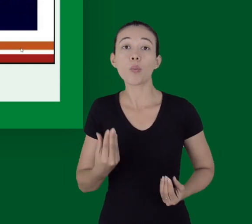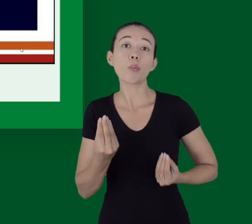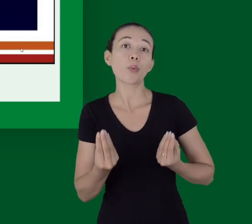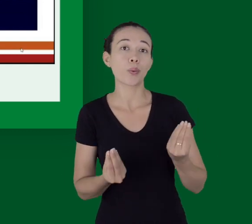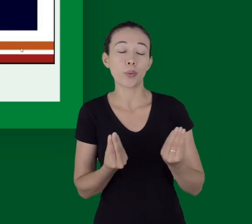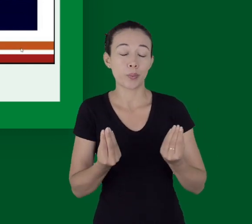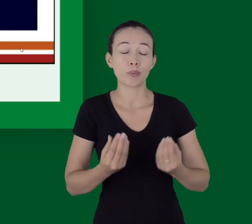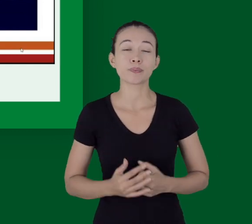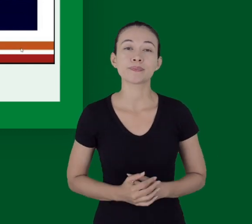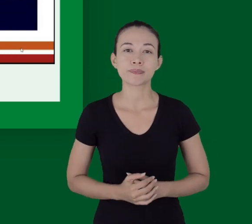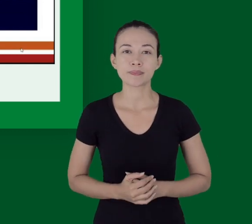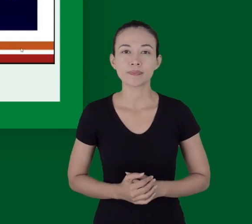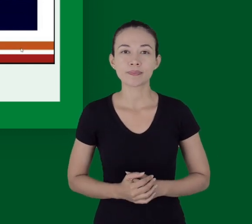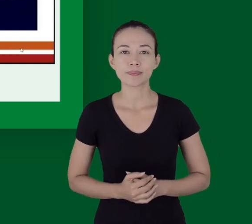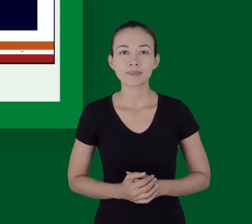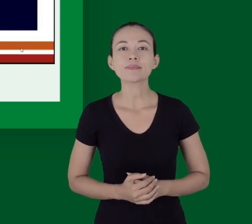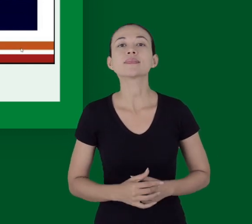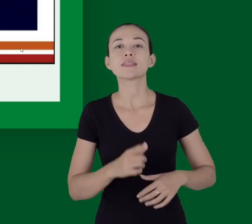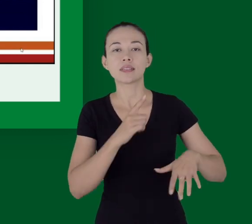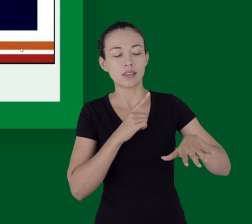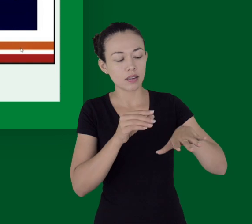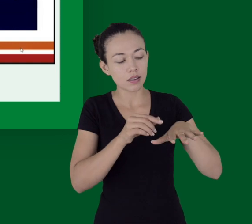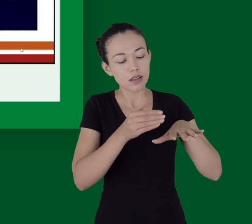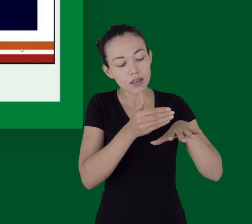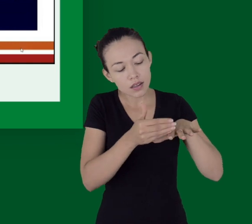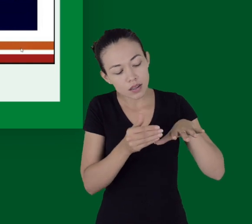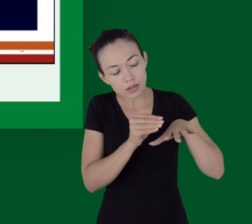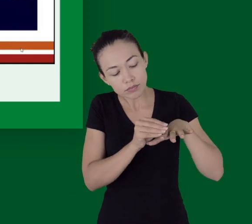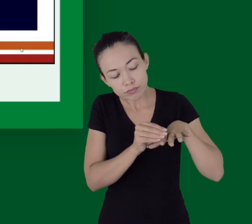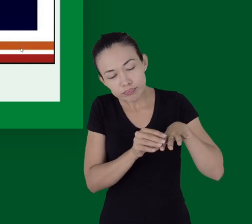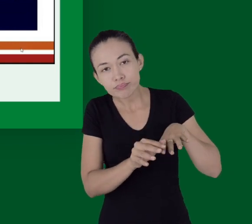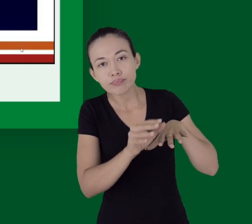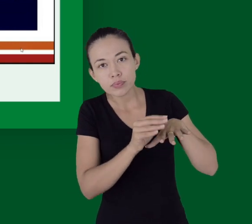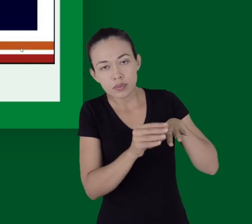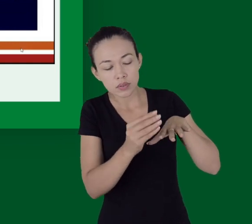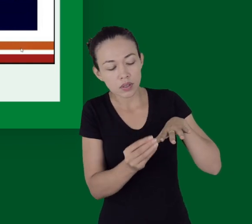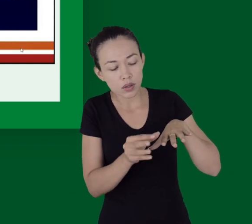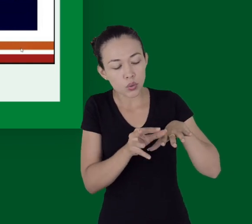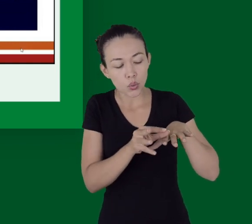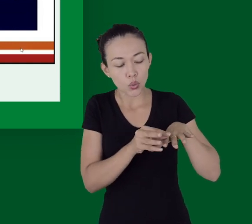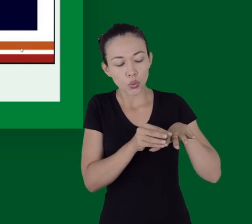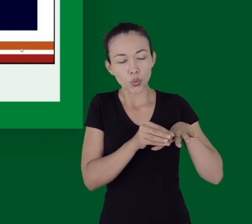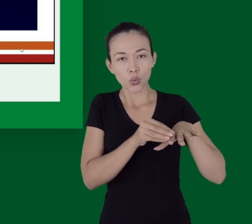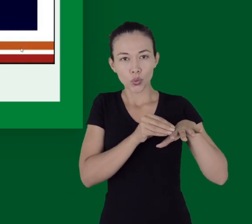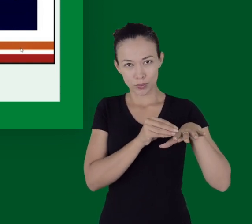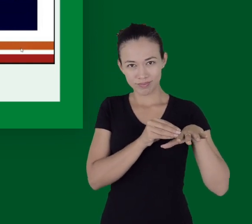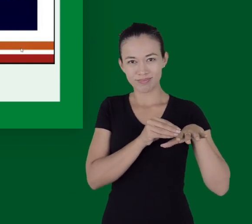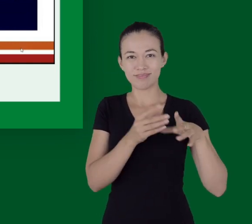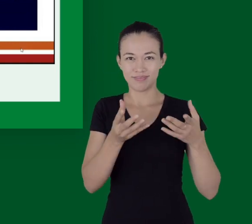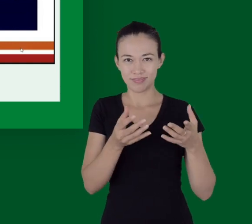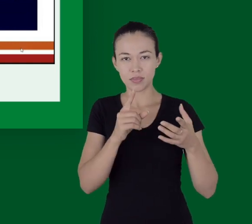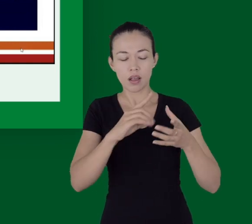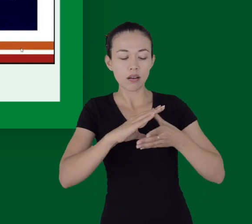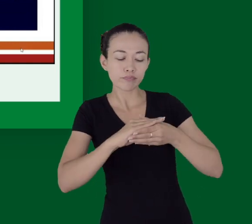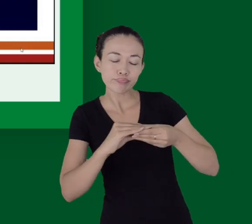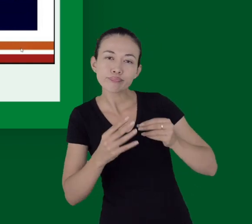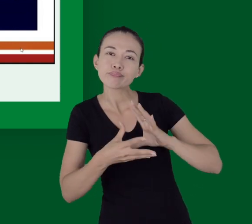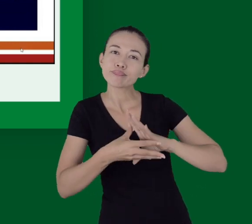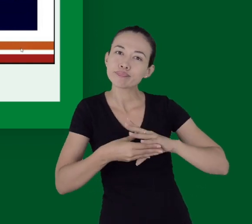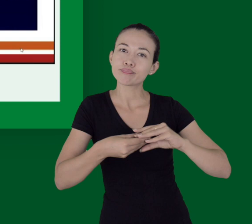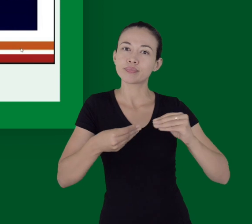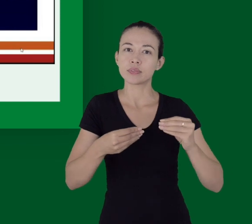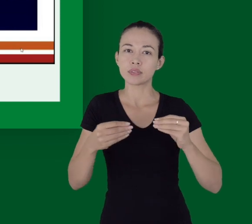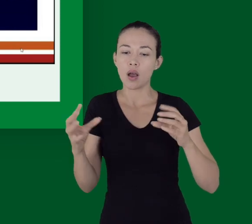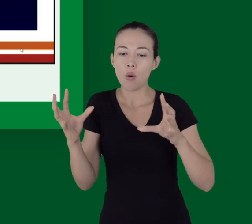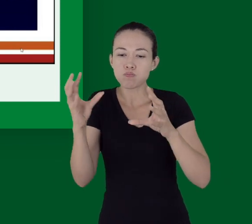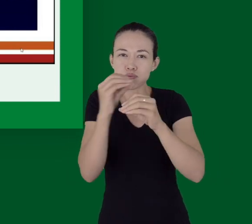sai sangue. E o corpo começa a vir fatores de coagulação, plaqueta, macrófago, um monte de